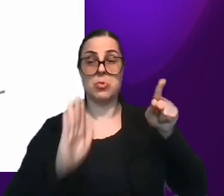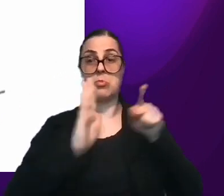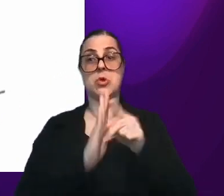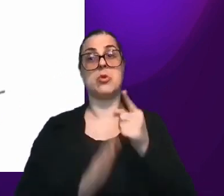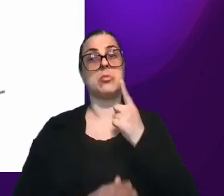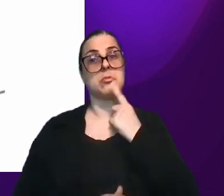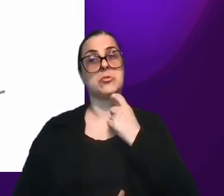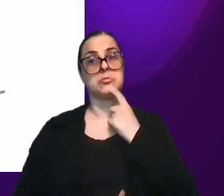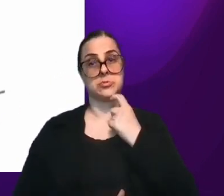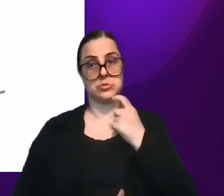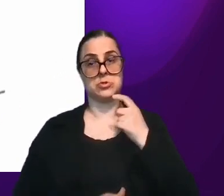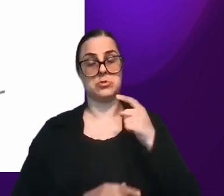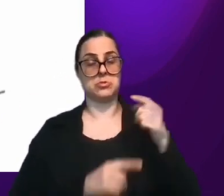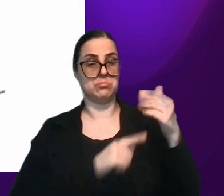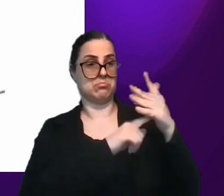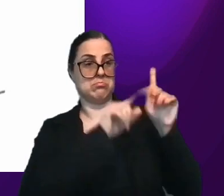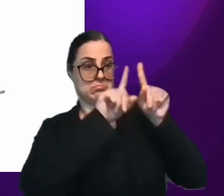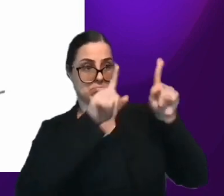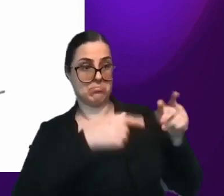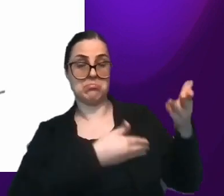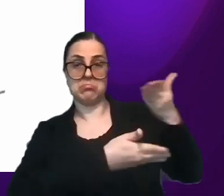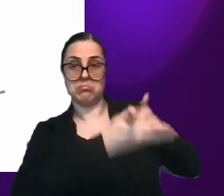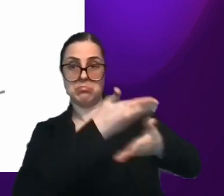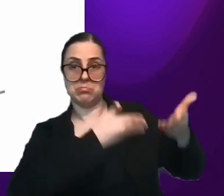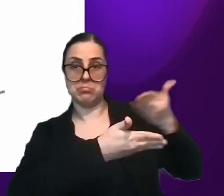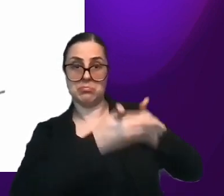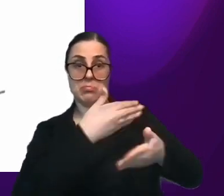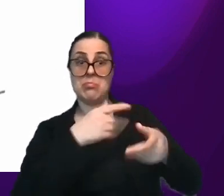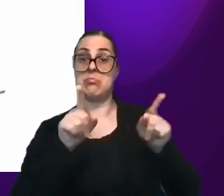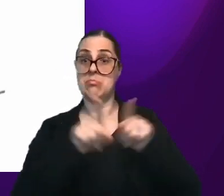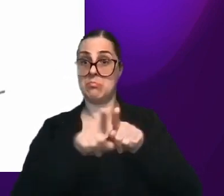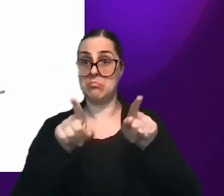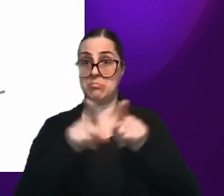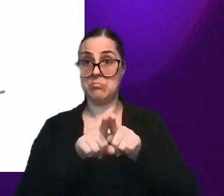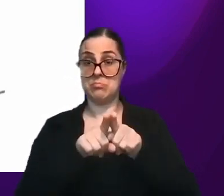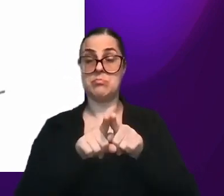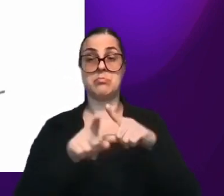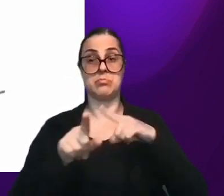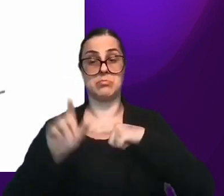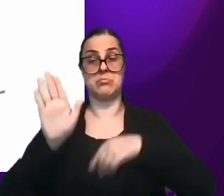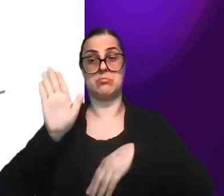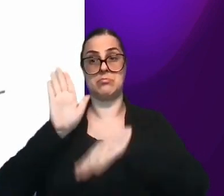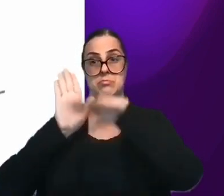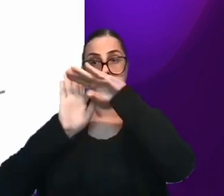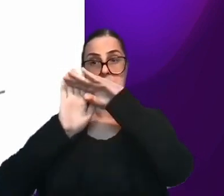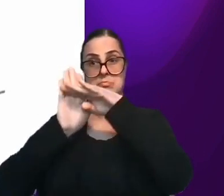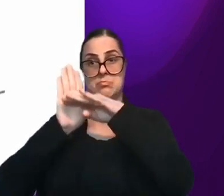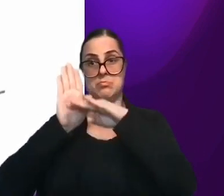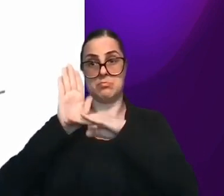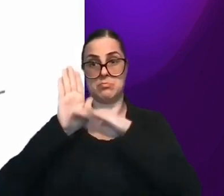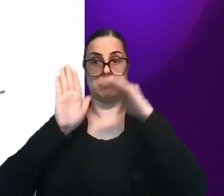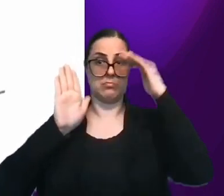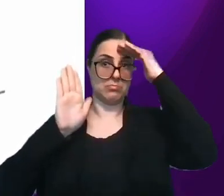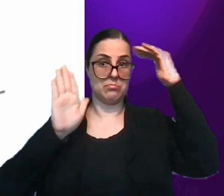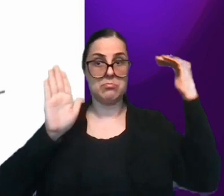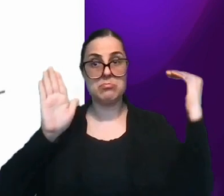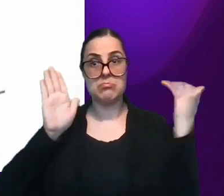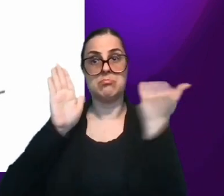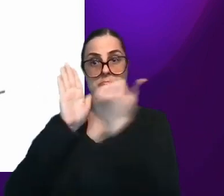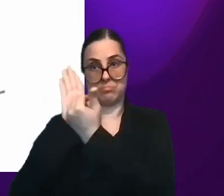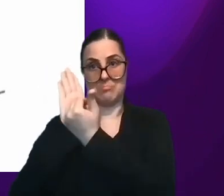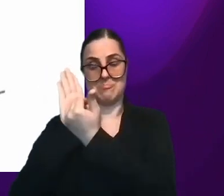A reposição do cálcio para esse paciente vai obedecer aquela ideia básica que nós já conversamos aqui.